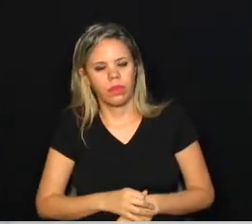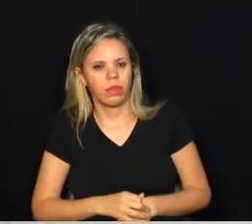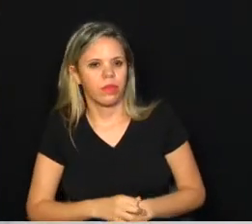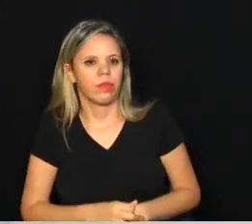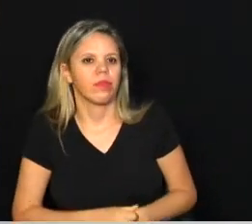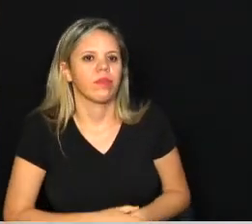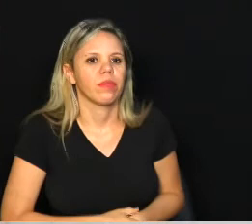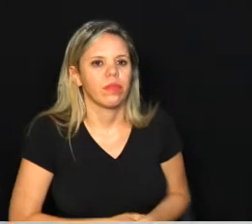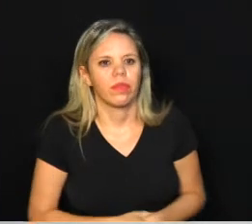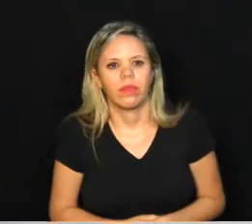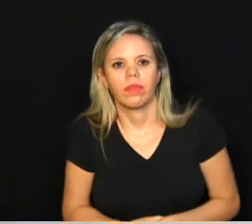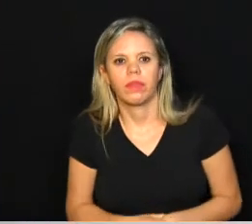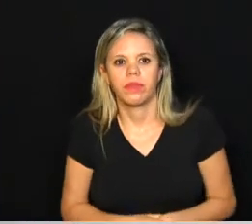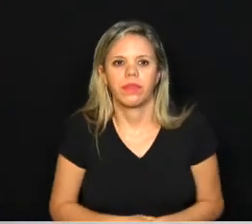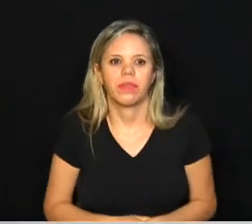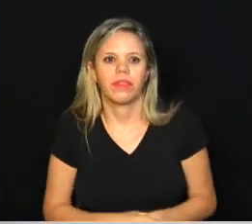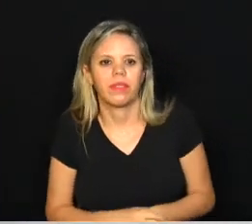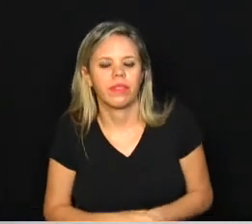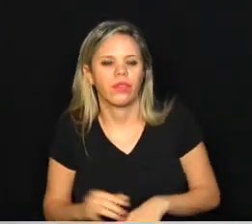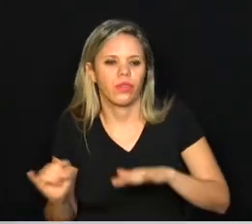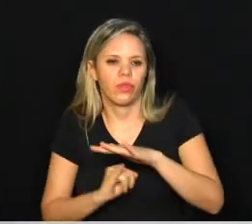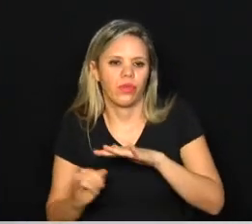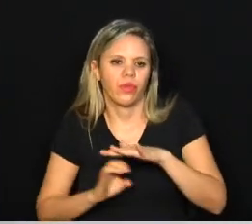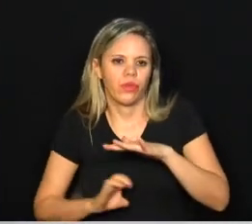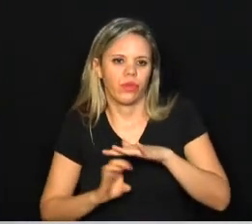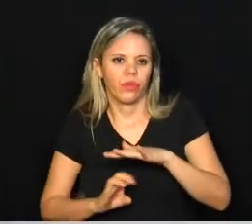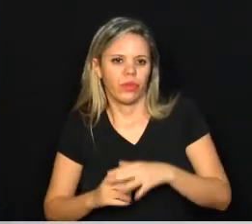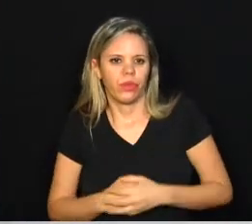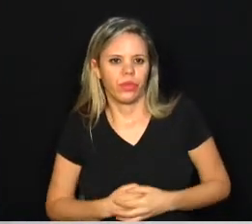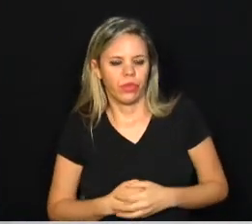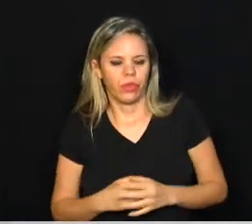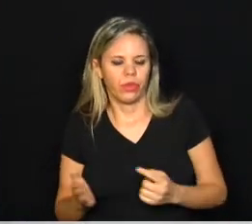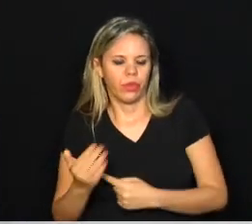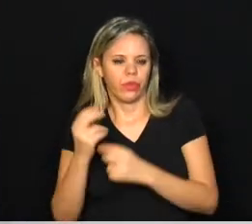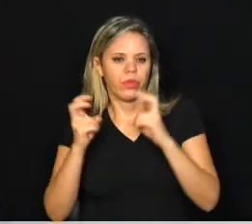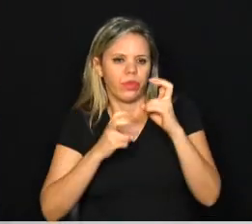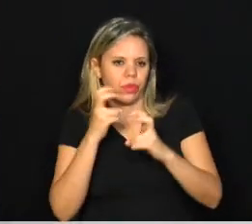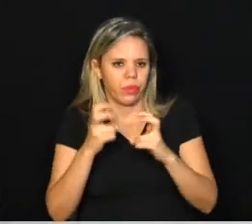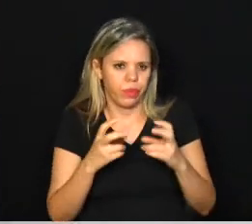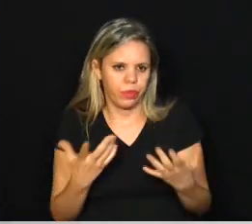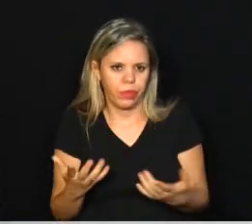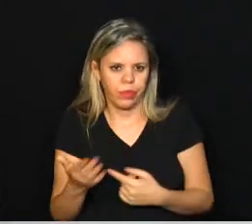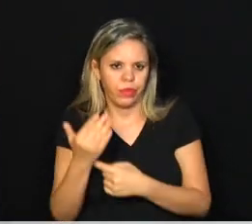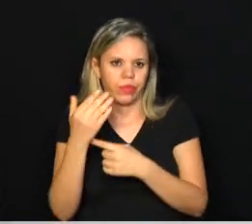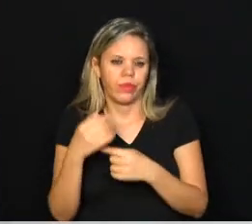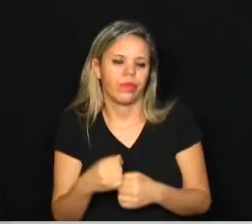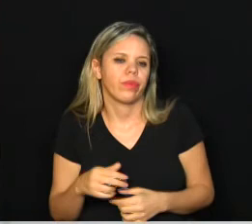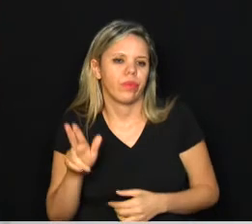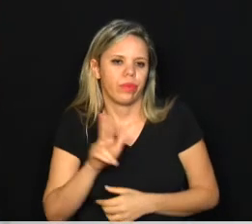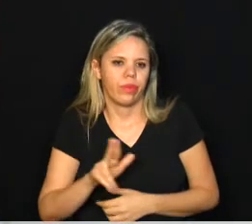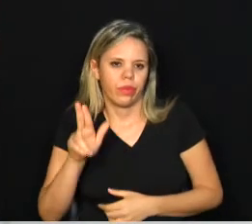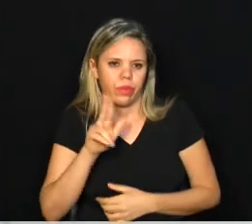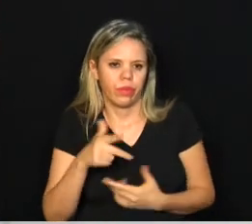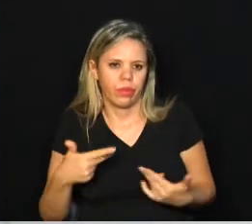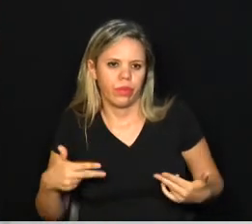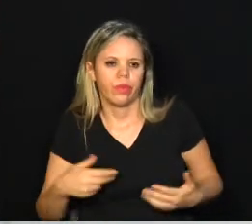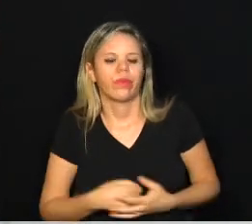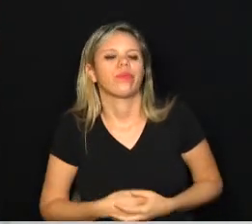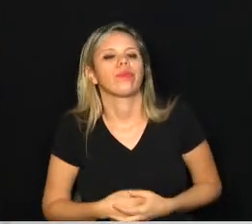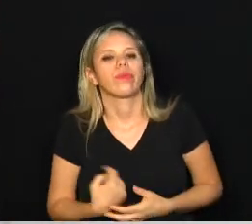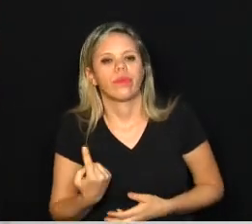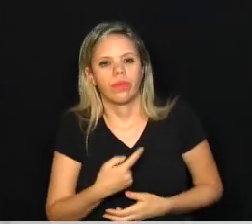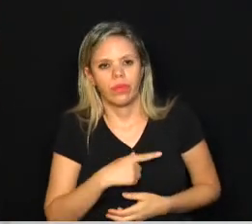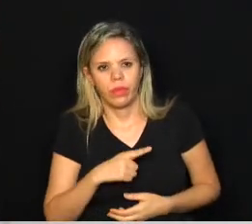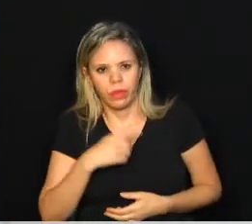de empresas, institutos, né, parques tecnológicos, então, universidades. Então, nós